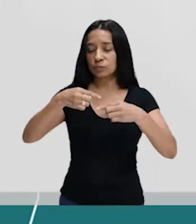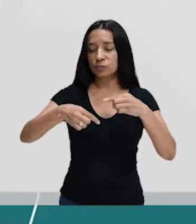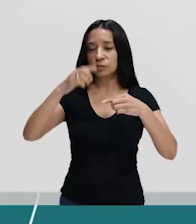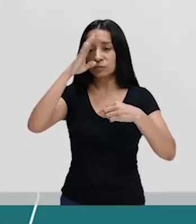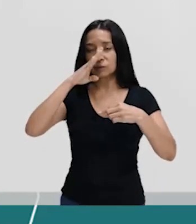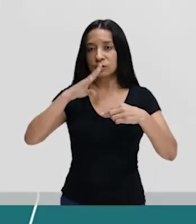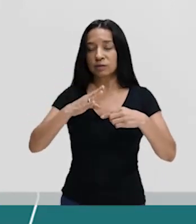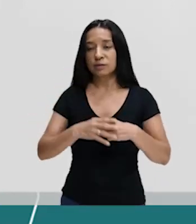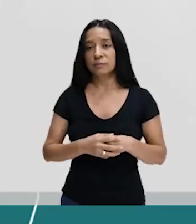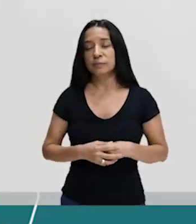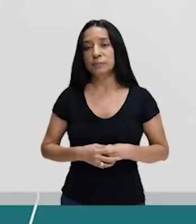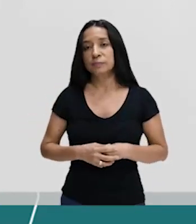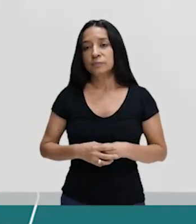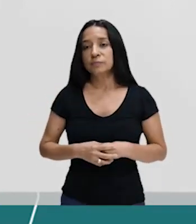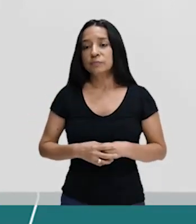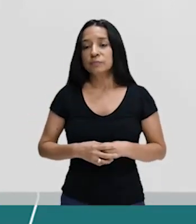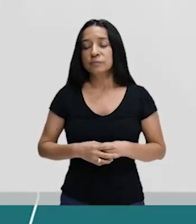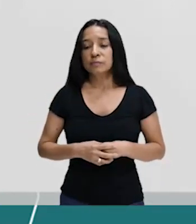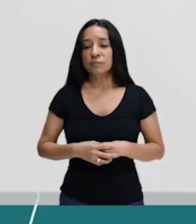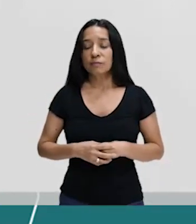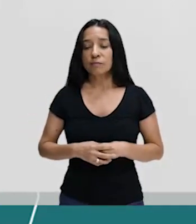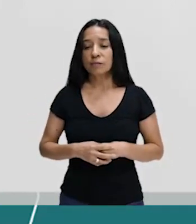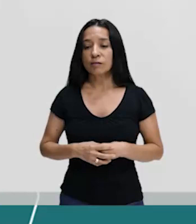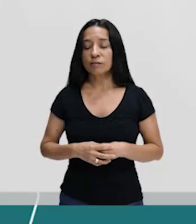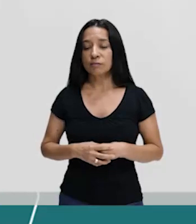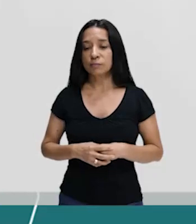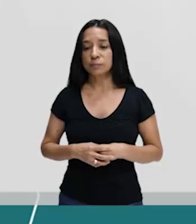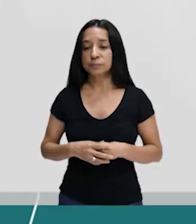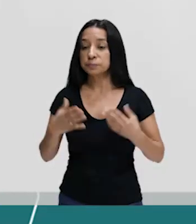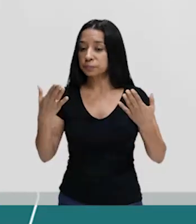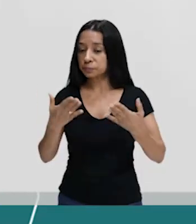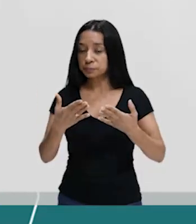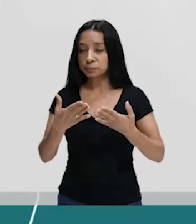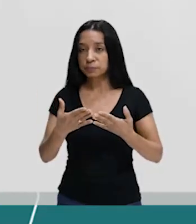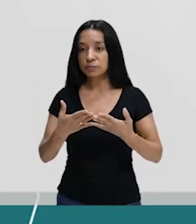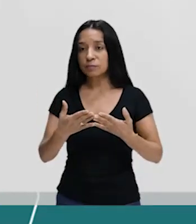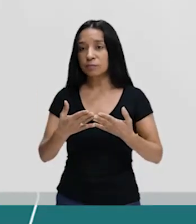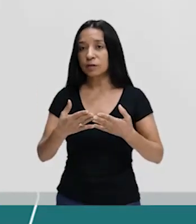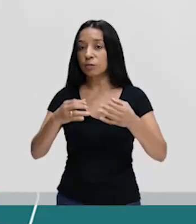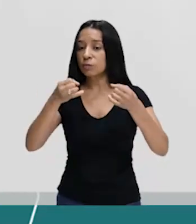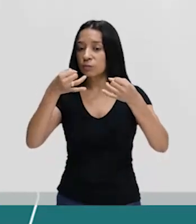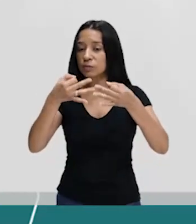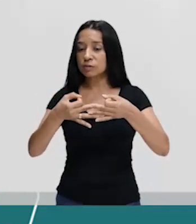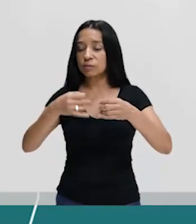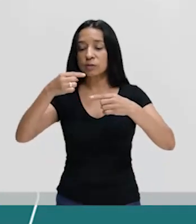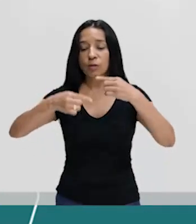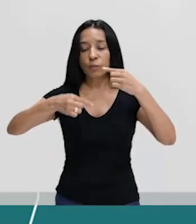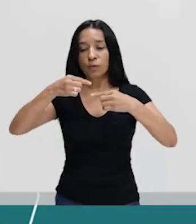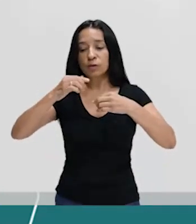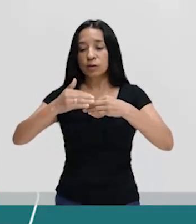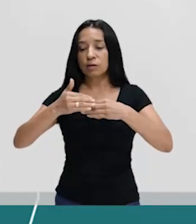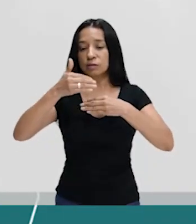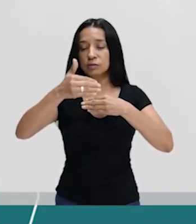brasileira. Muito bem. Quando você fala da política externa, você entra com essa questão da política